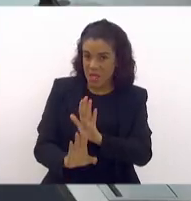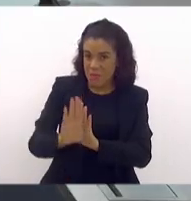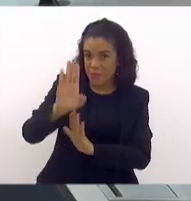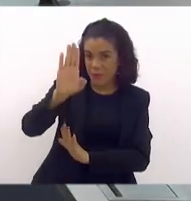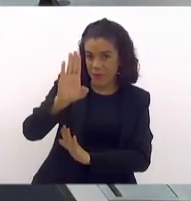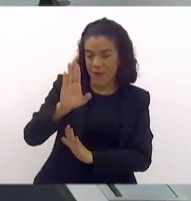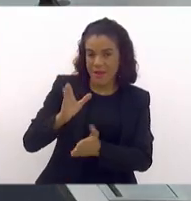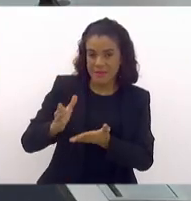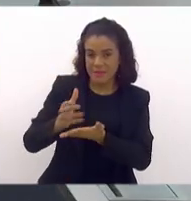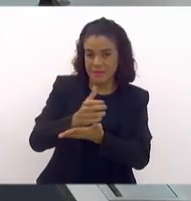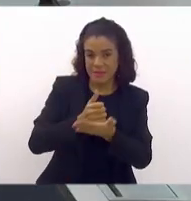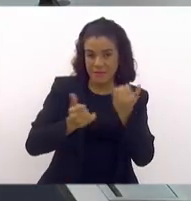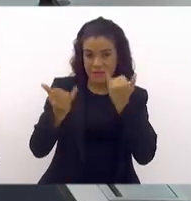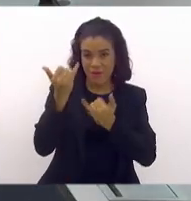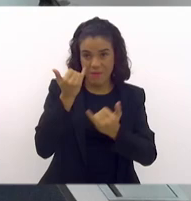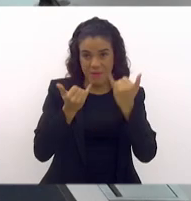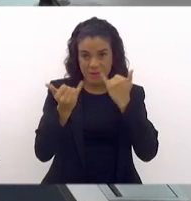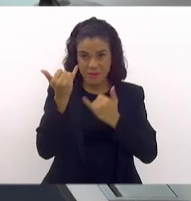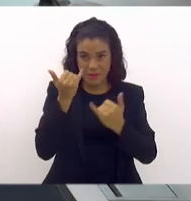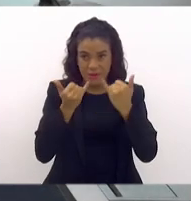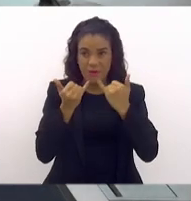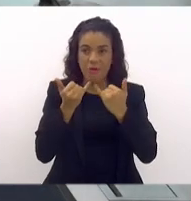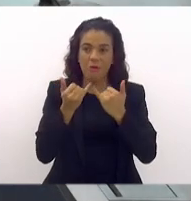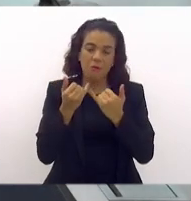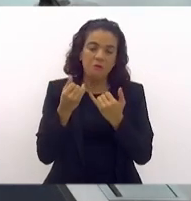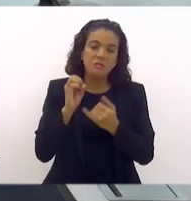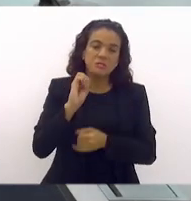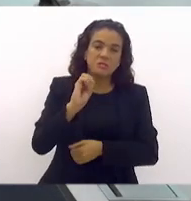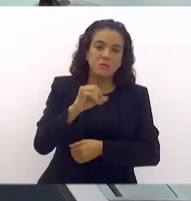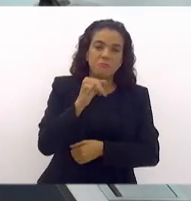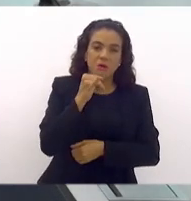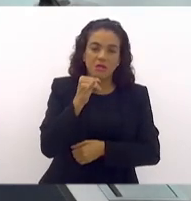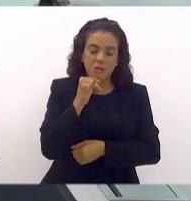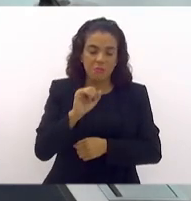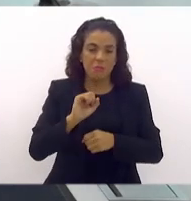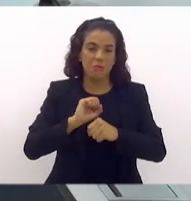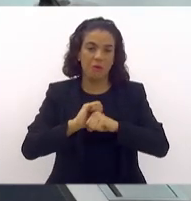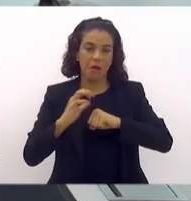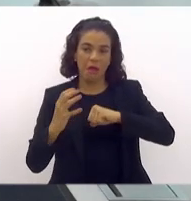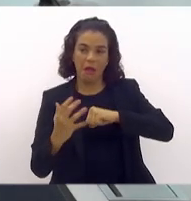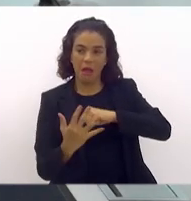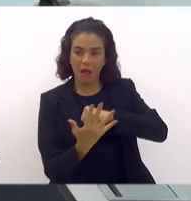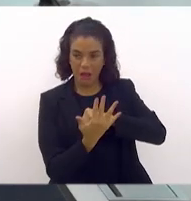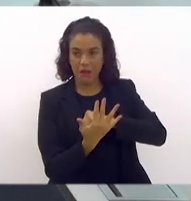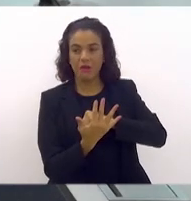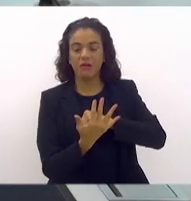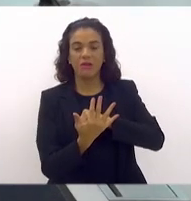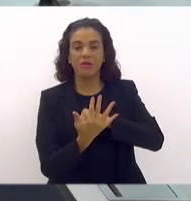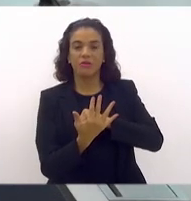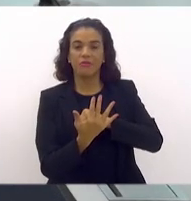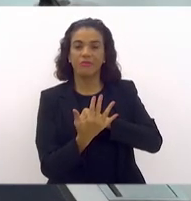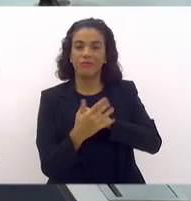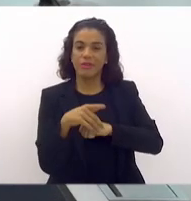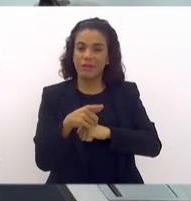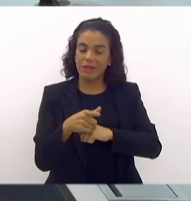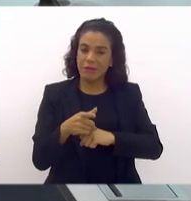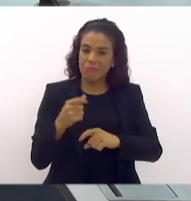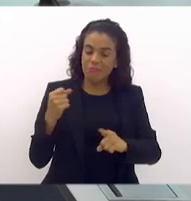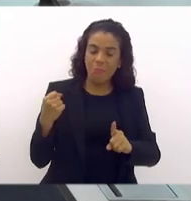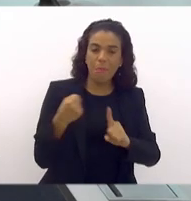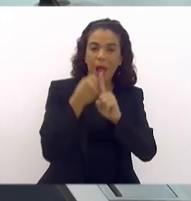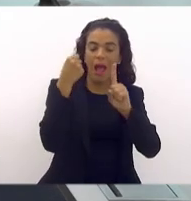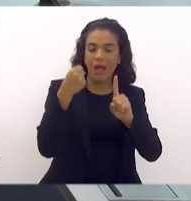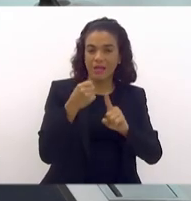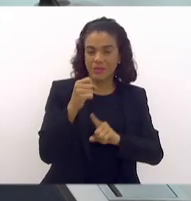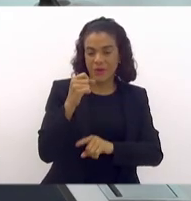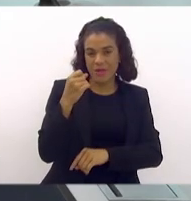esses dados, né, se de alguma maneira a Covid-19 impactou nesses dados. E eu falo